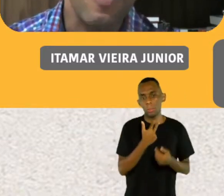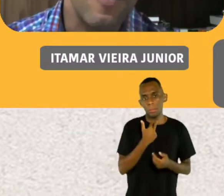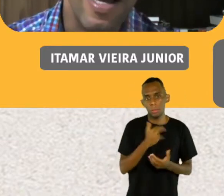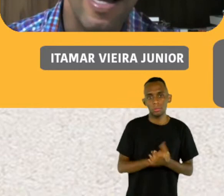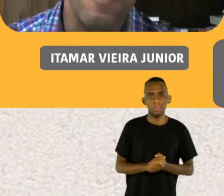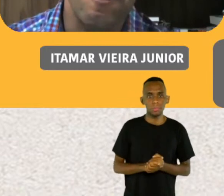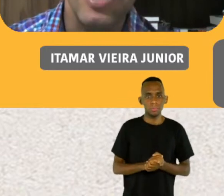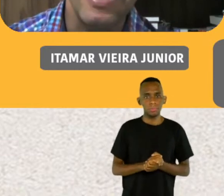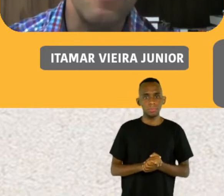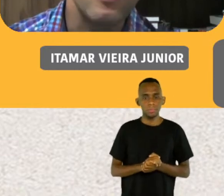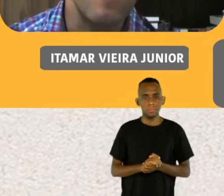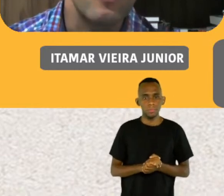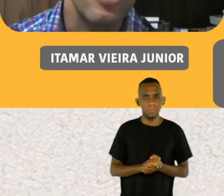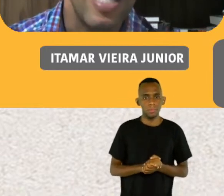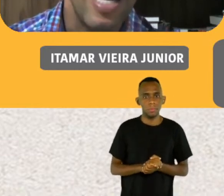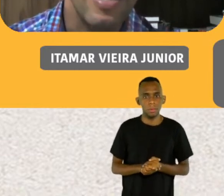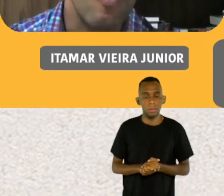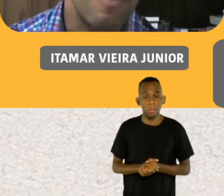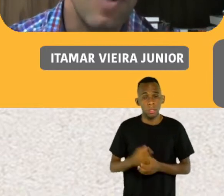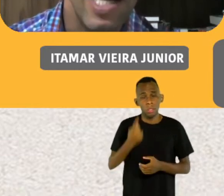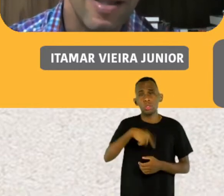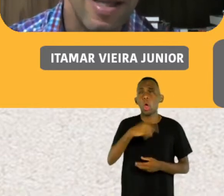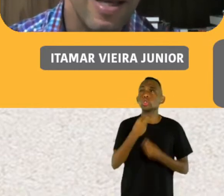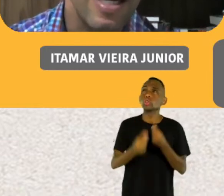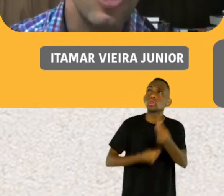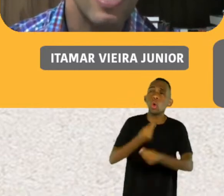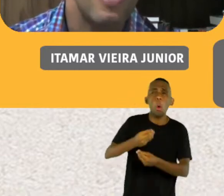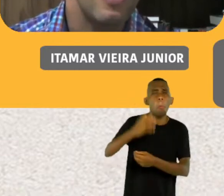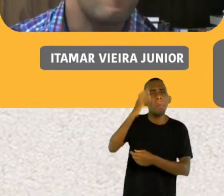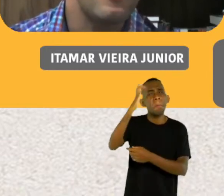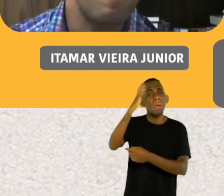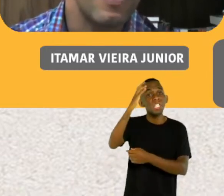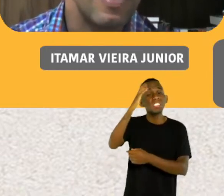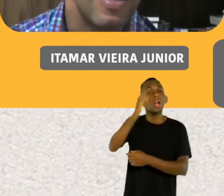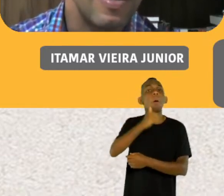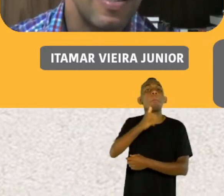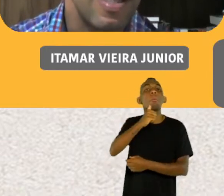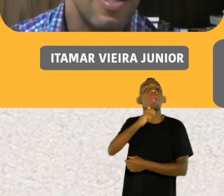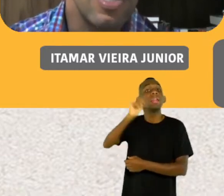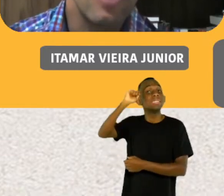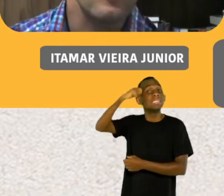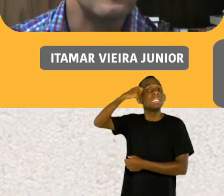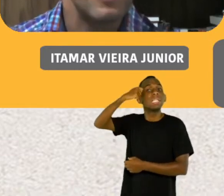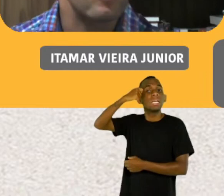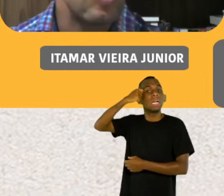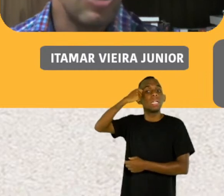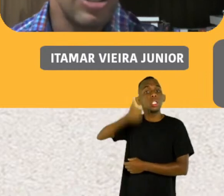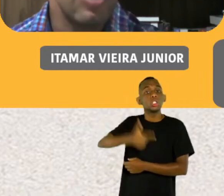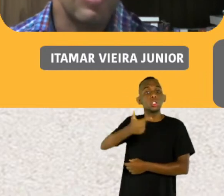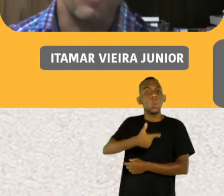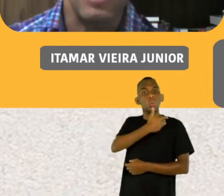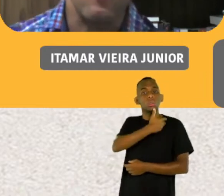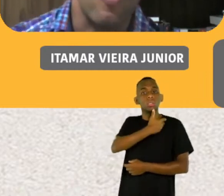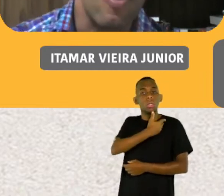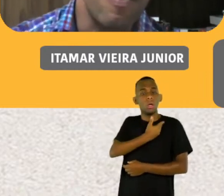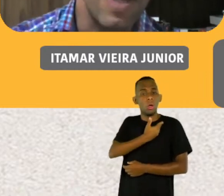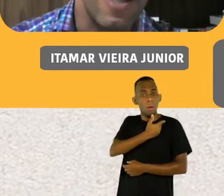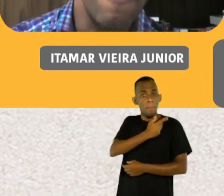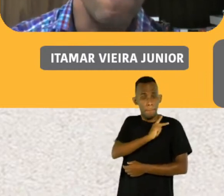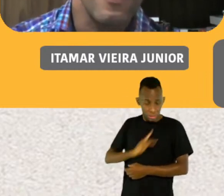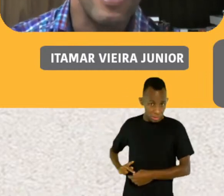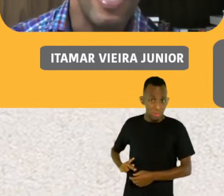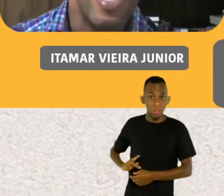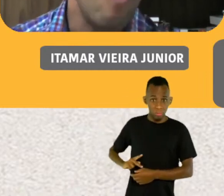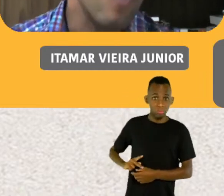Quando poderíamos imaginar que uma mulher negra chegaria à vice-presidência dos Estados Unidos ou da